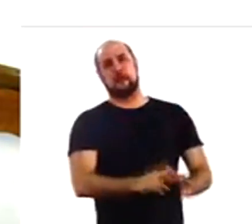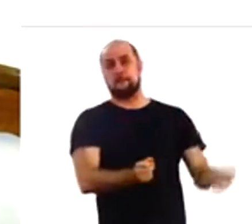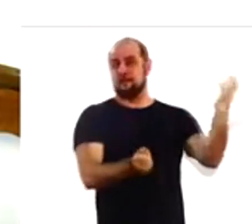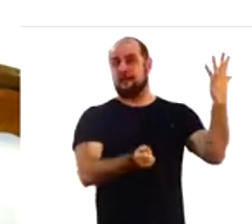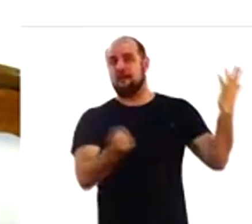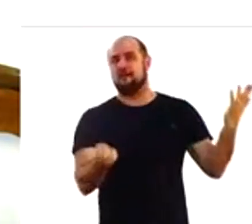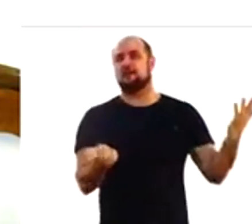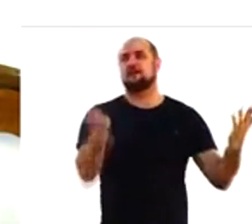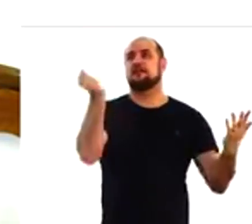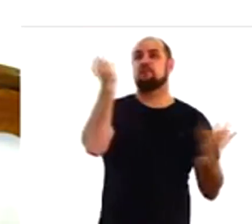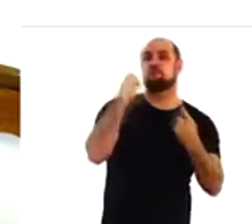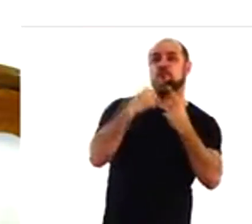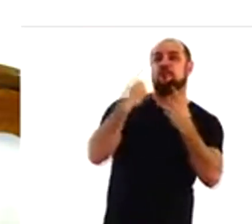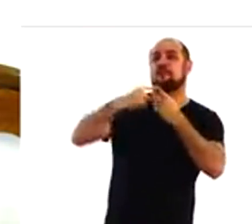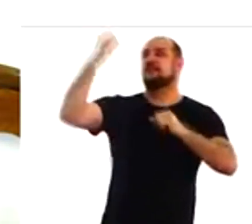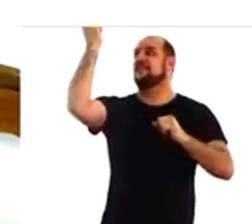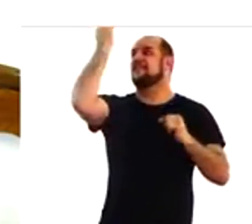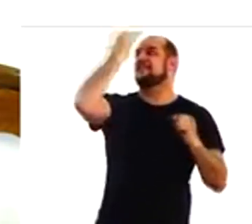a graça de Deus se